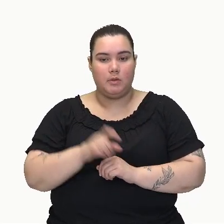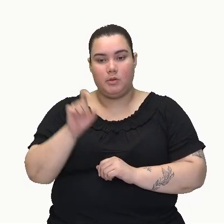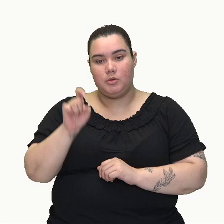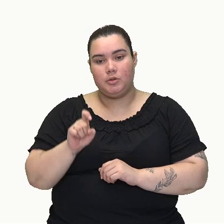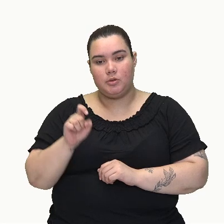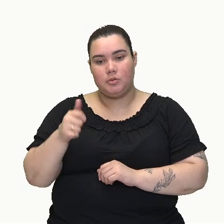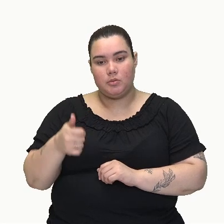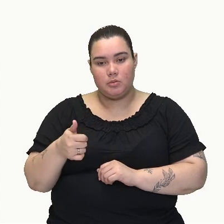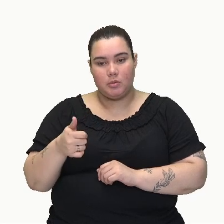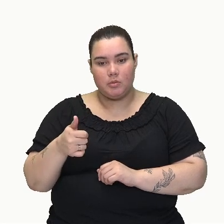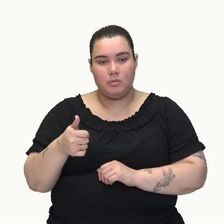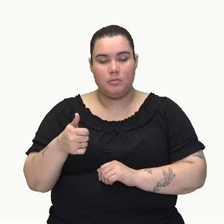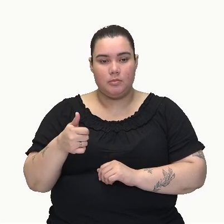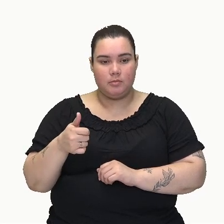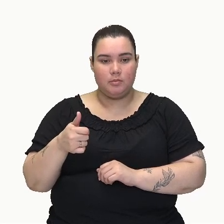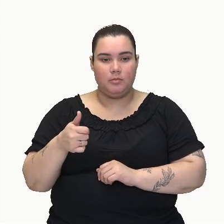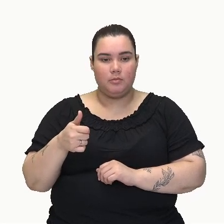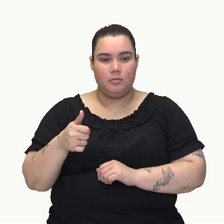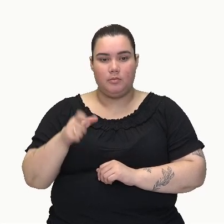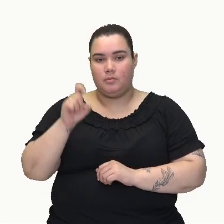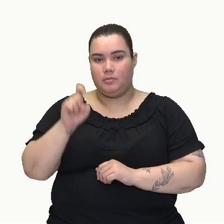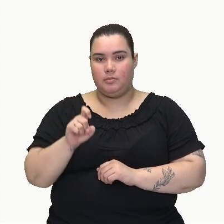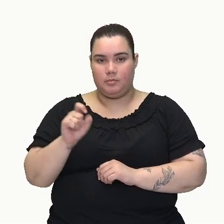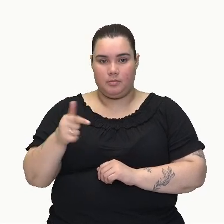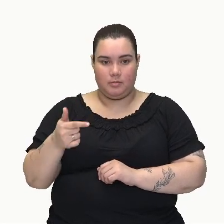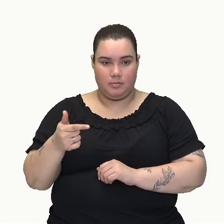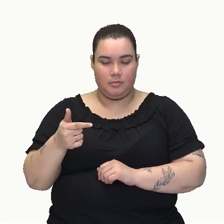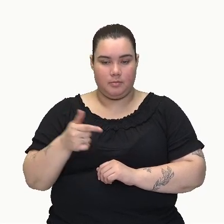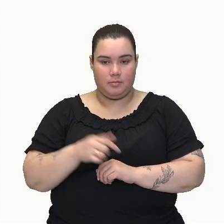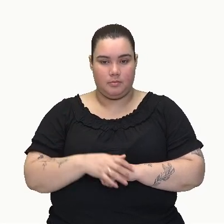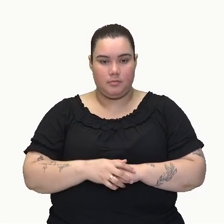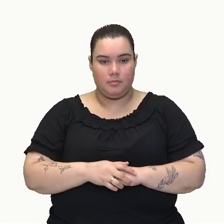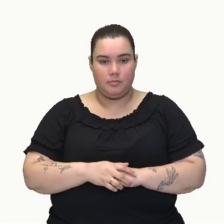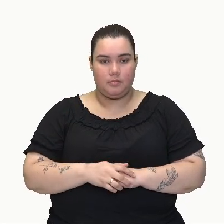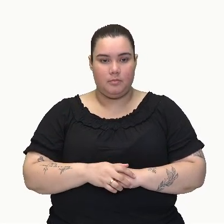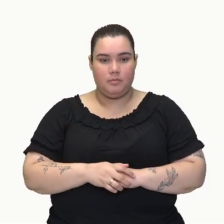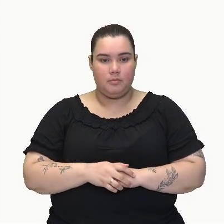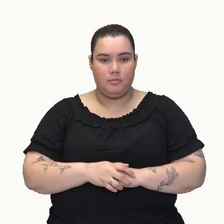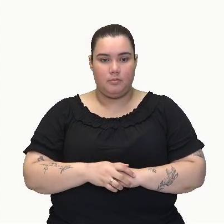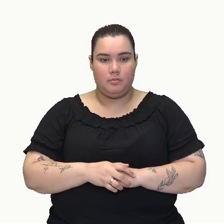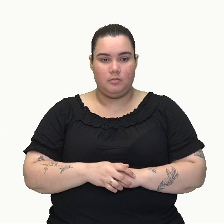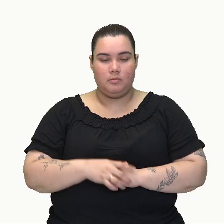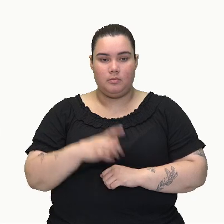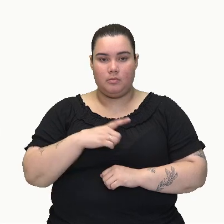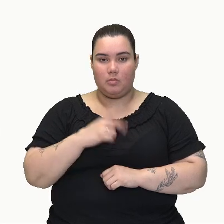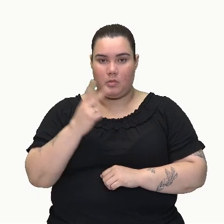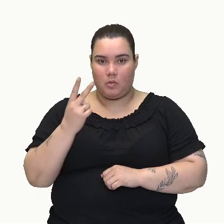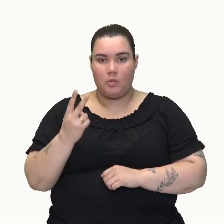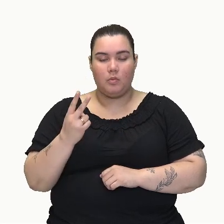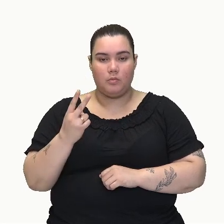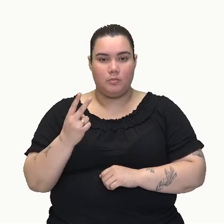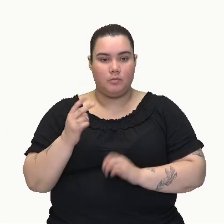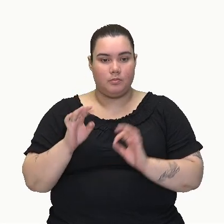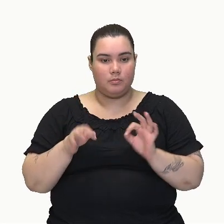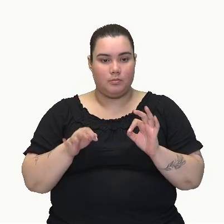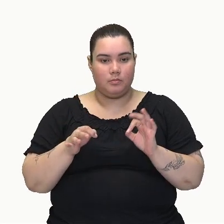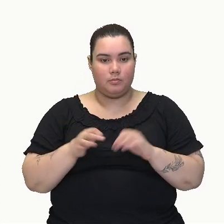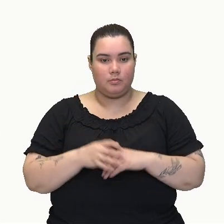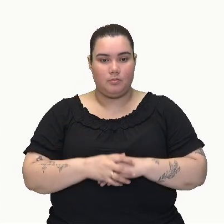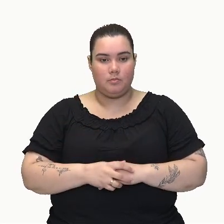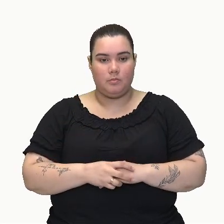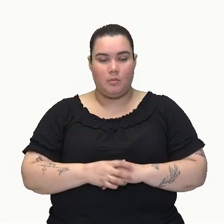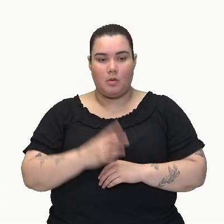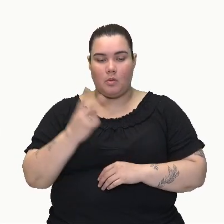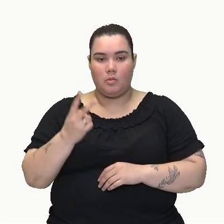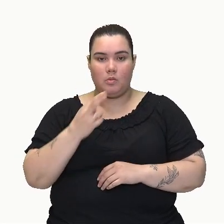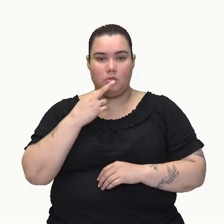x1 e para x2. Eu vou ter duas raízes, tá? Duas respostas,